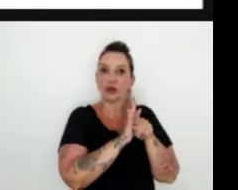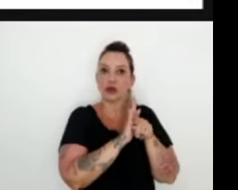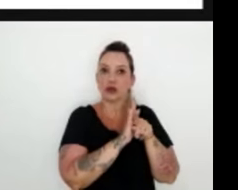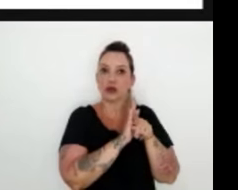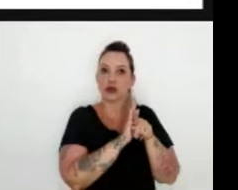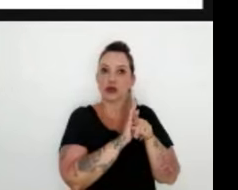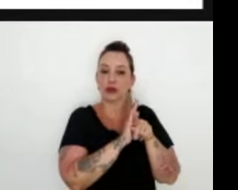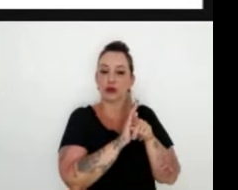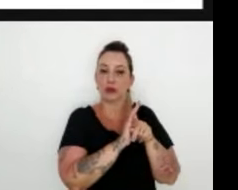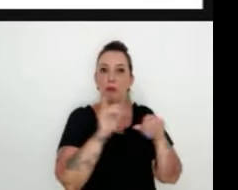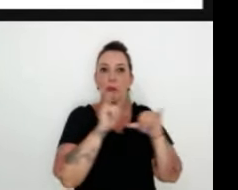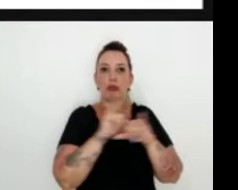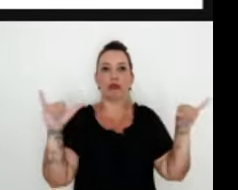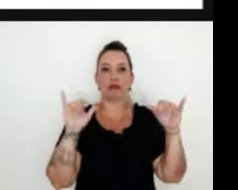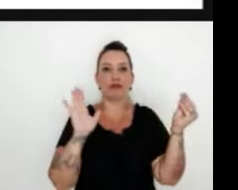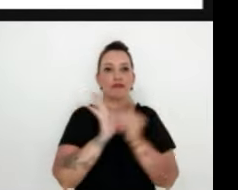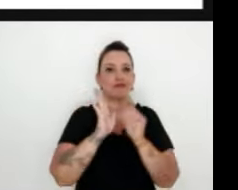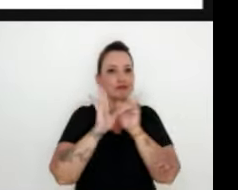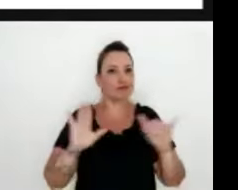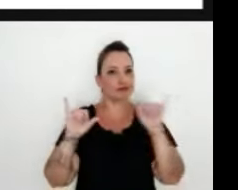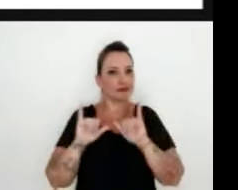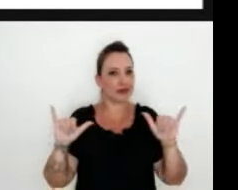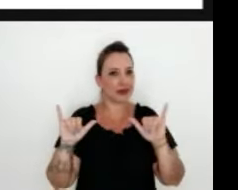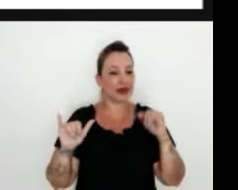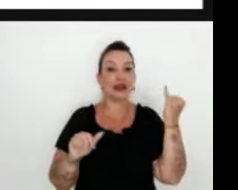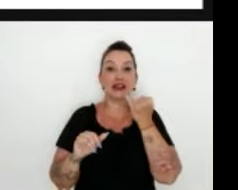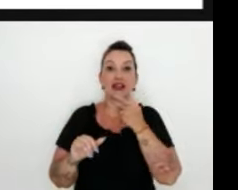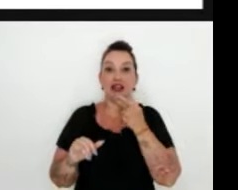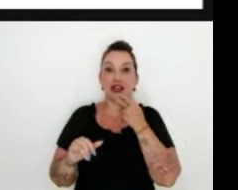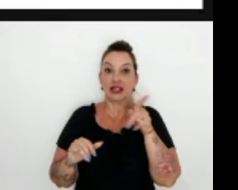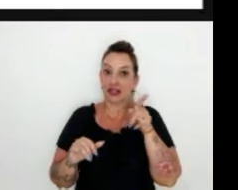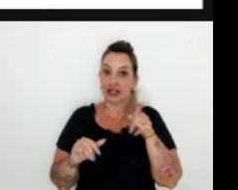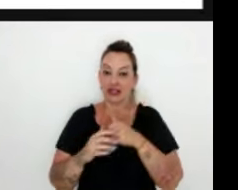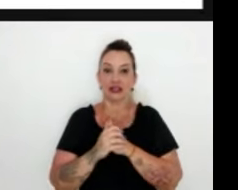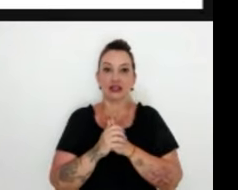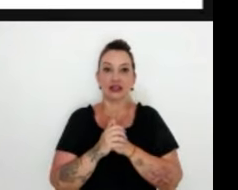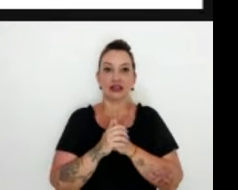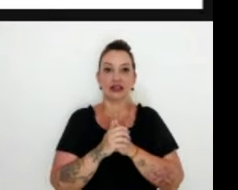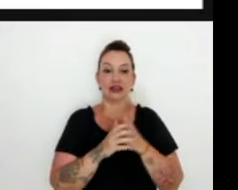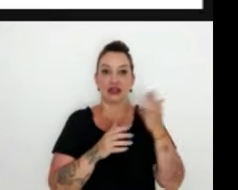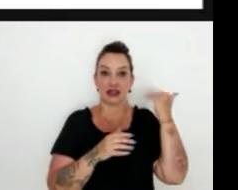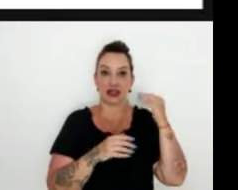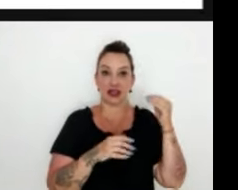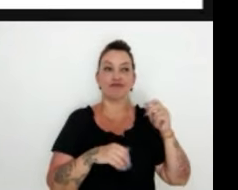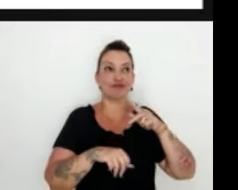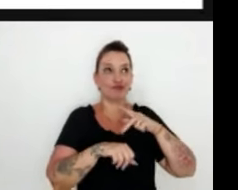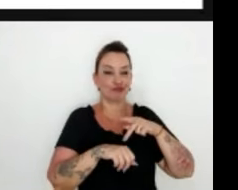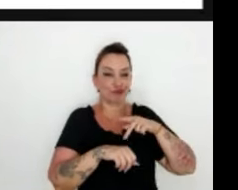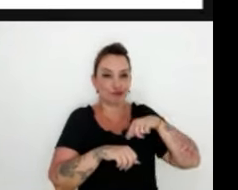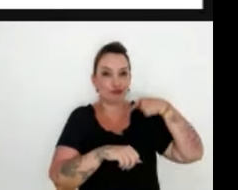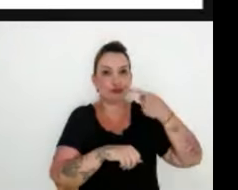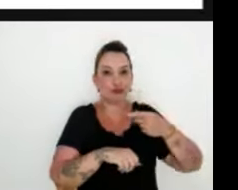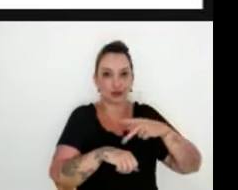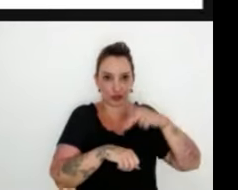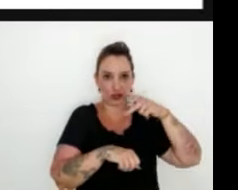adiante. Interessante assinalar, como afirma a Débora, como nessa era pós-verdade, há uma justaposição de